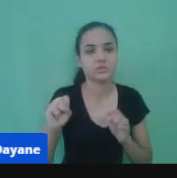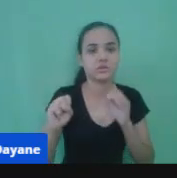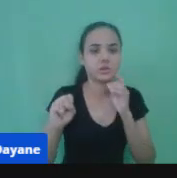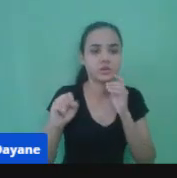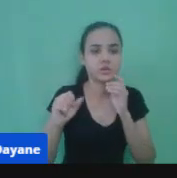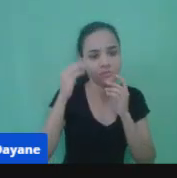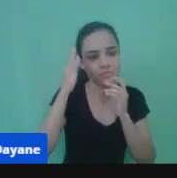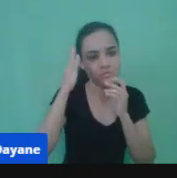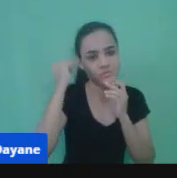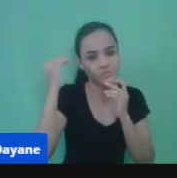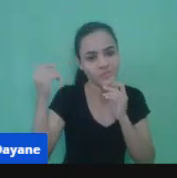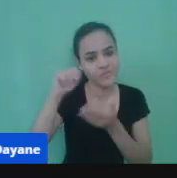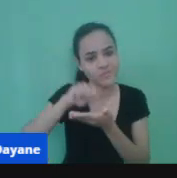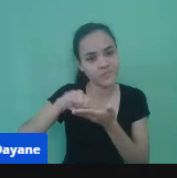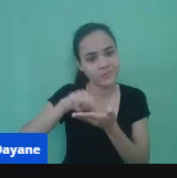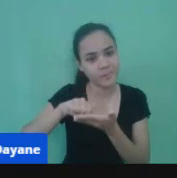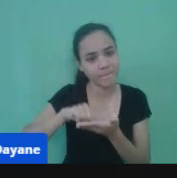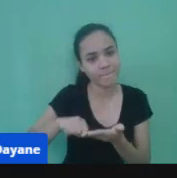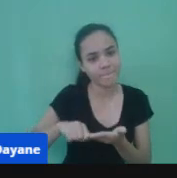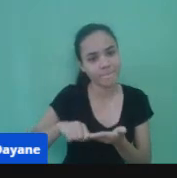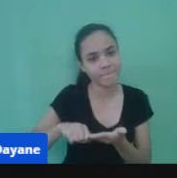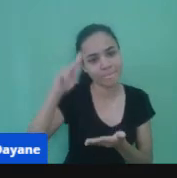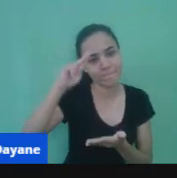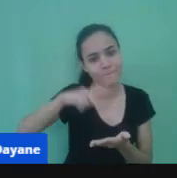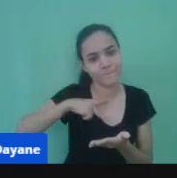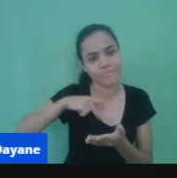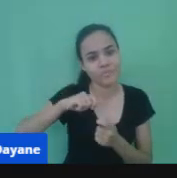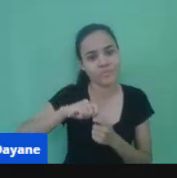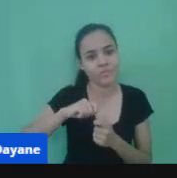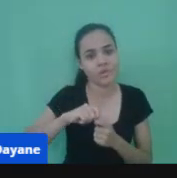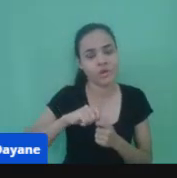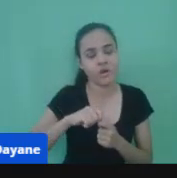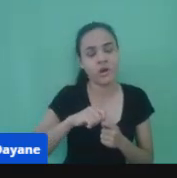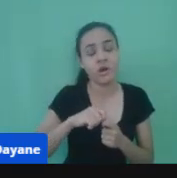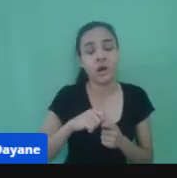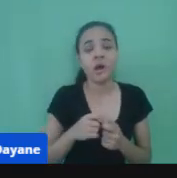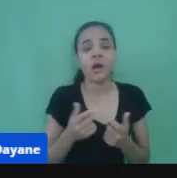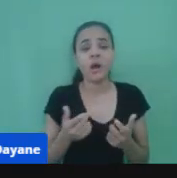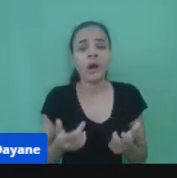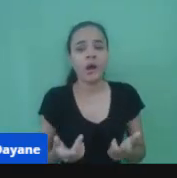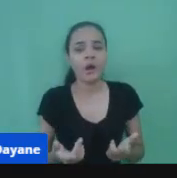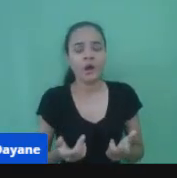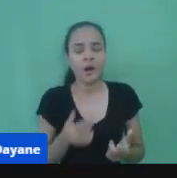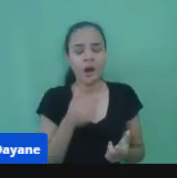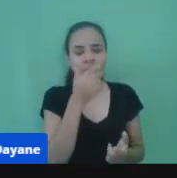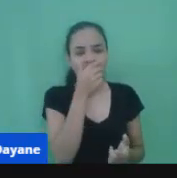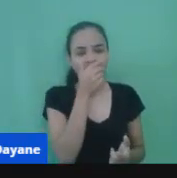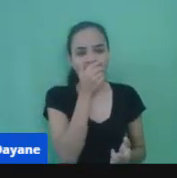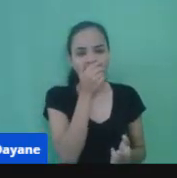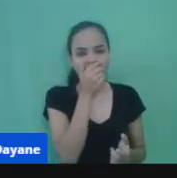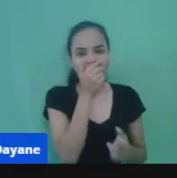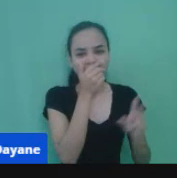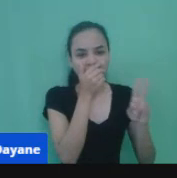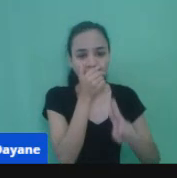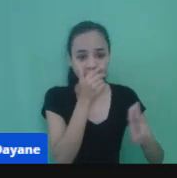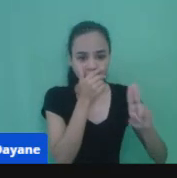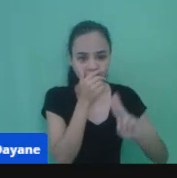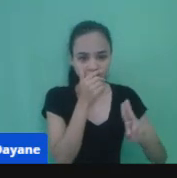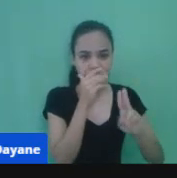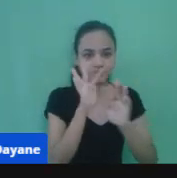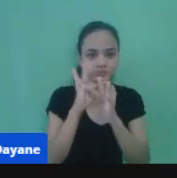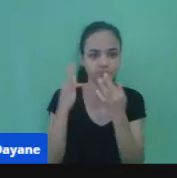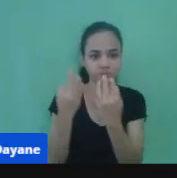fins comerciais, ou seja, quando ela é realizada no recesso familiar ou para fins exclusivamente didáticos, ela